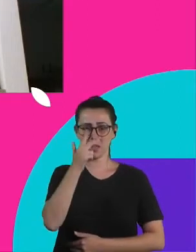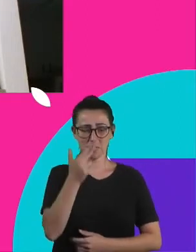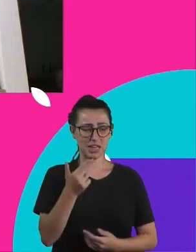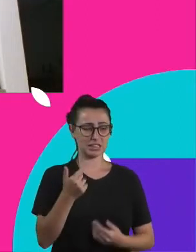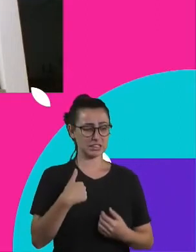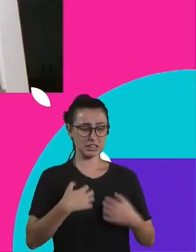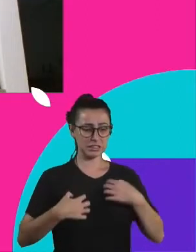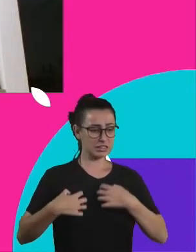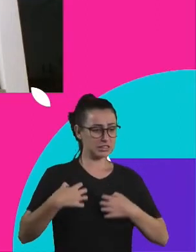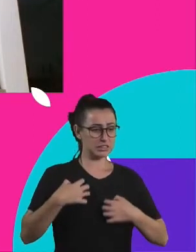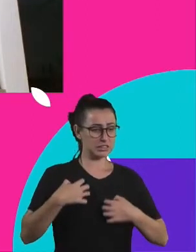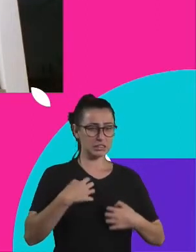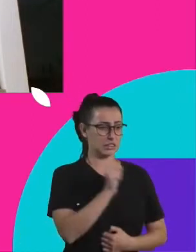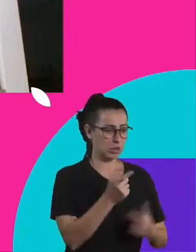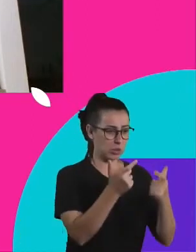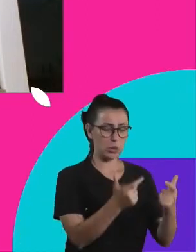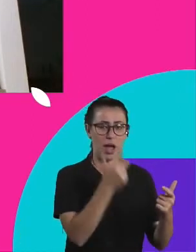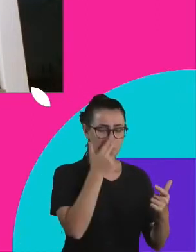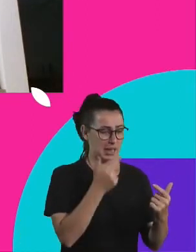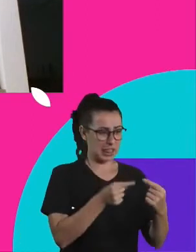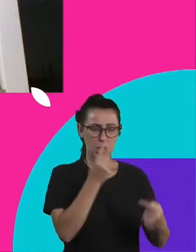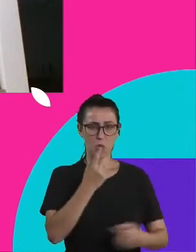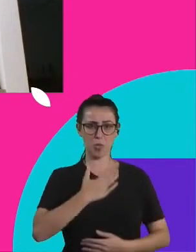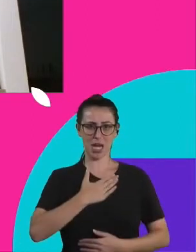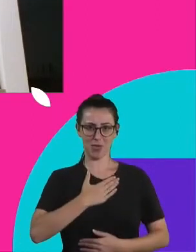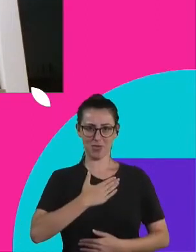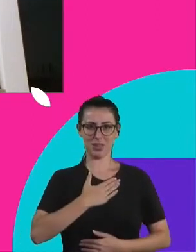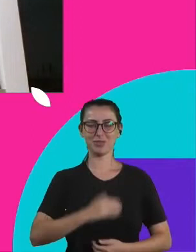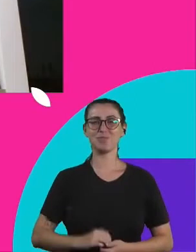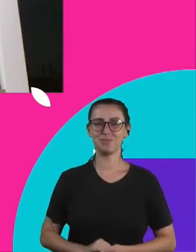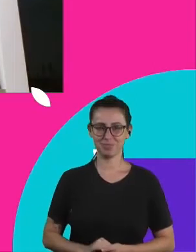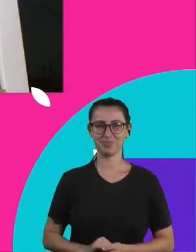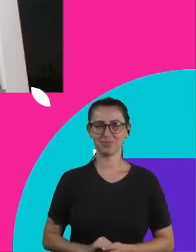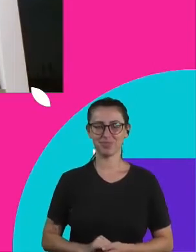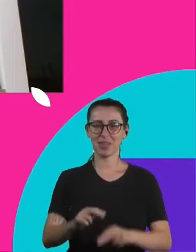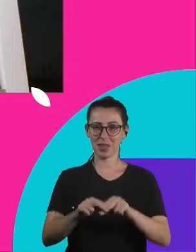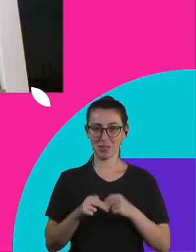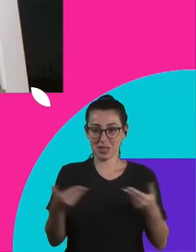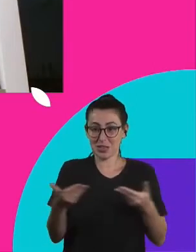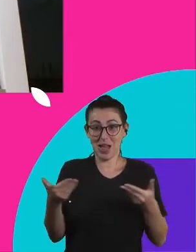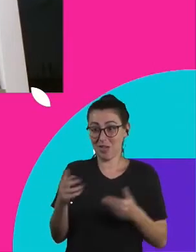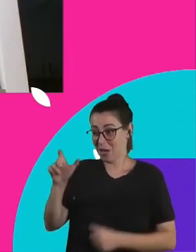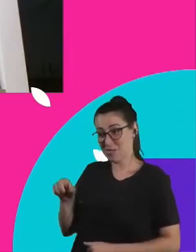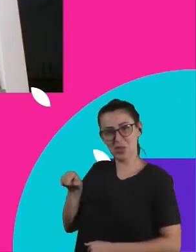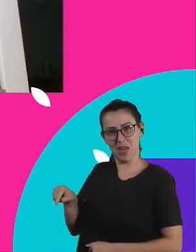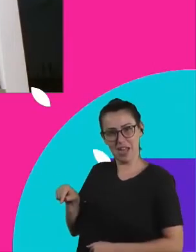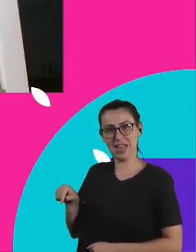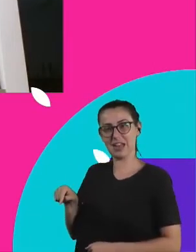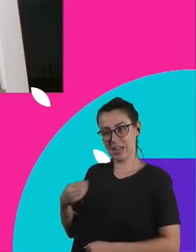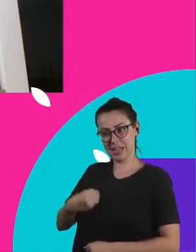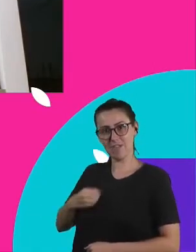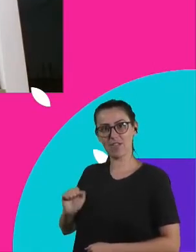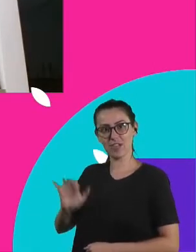ela, ou ela não achava que pertencia àquele lugar. Quando agora são seus próprios pares que vendem essa passagem para ela e